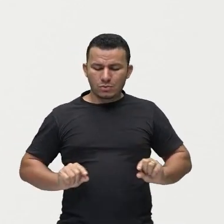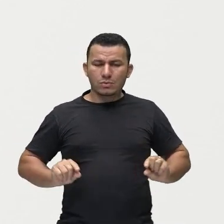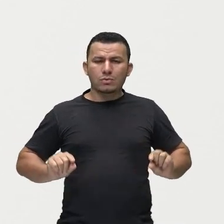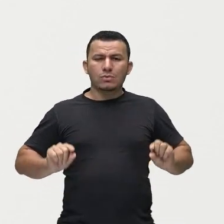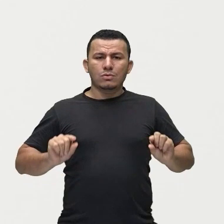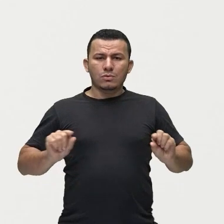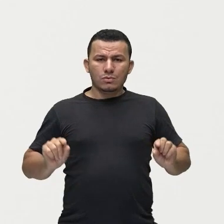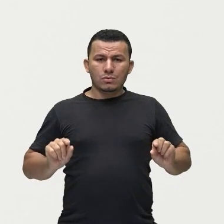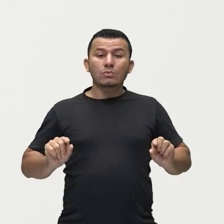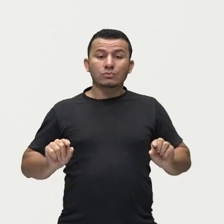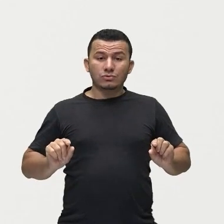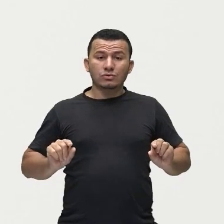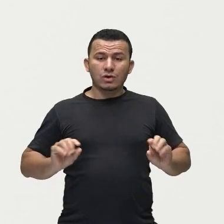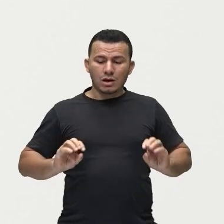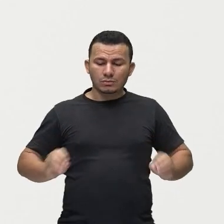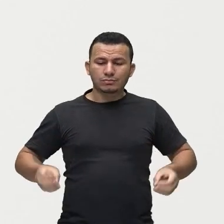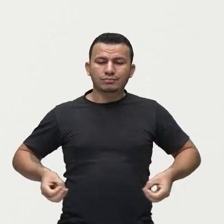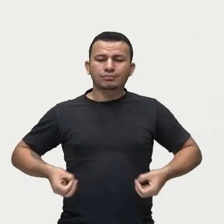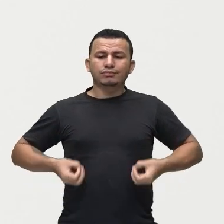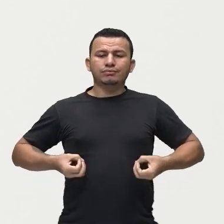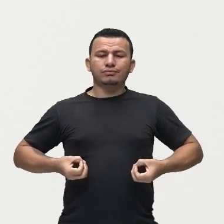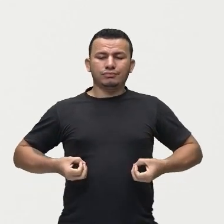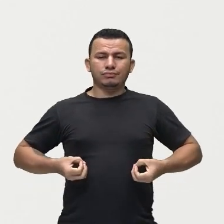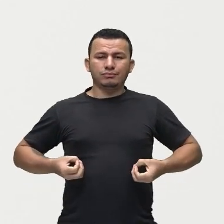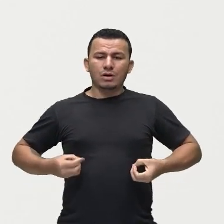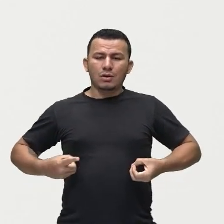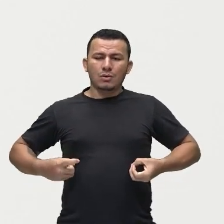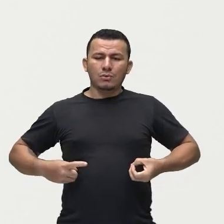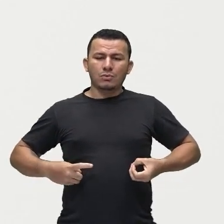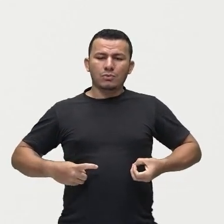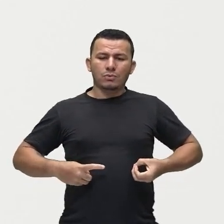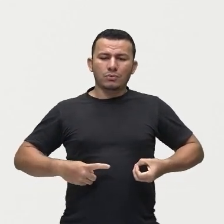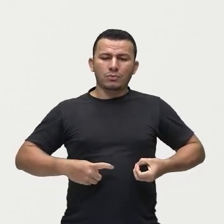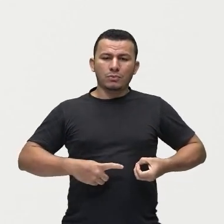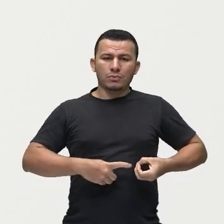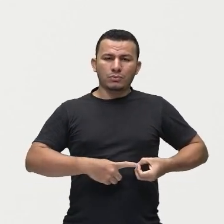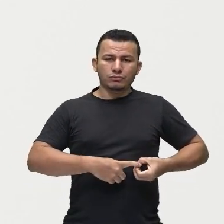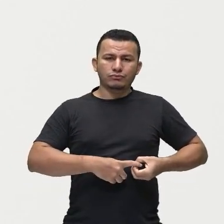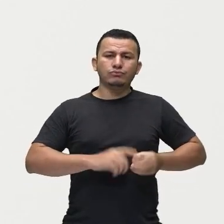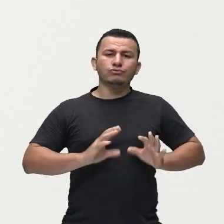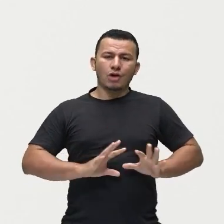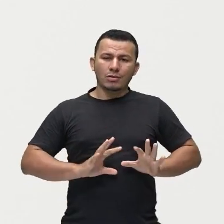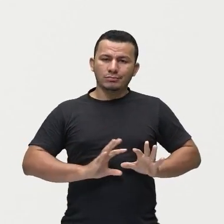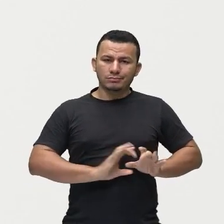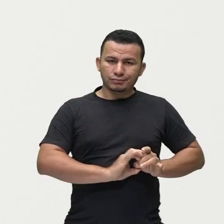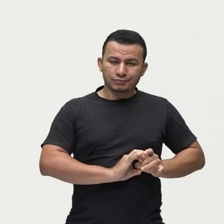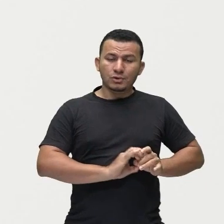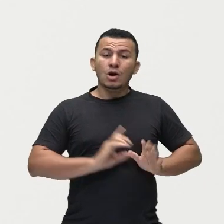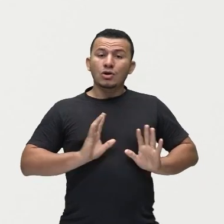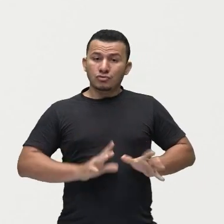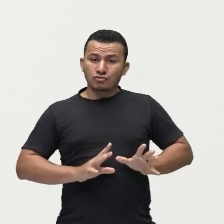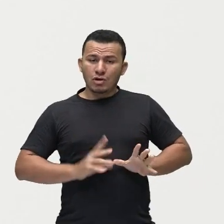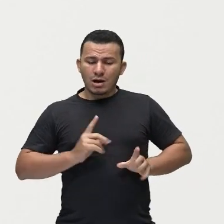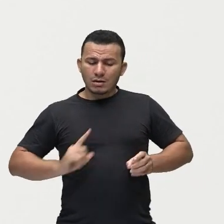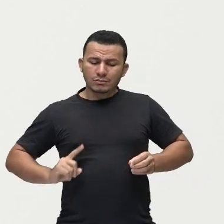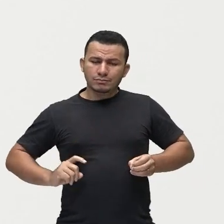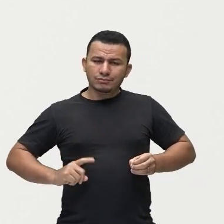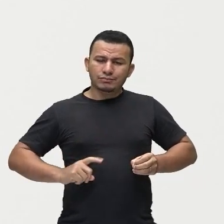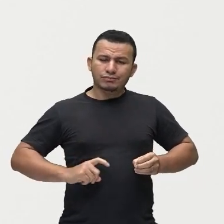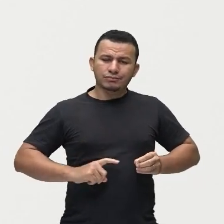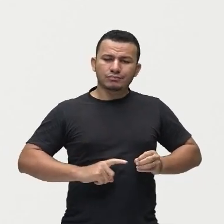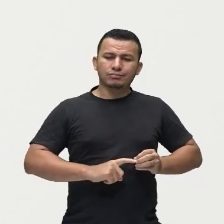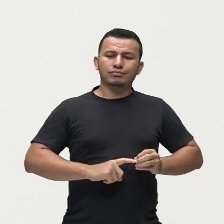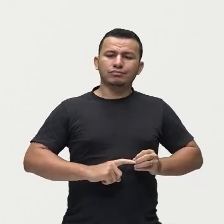tuba uterina, e encontrou o óvulo. Então, esse encontro aconteceu. Quando esse encontro acontece, há